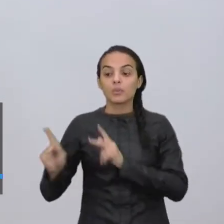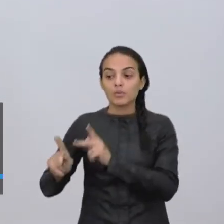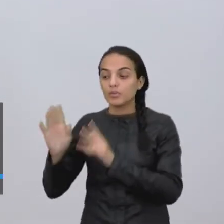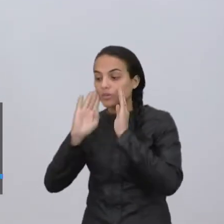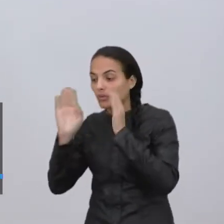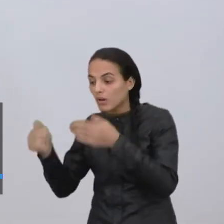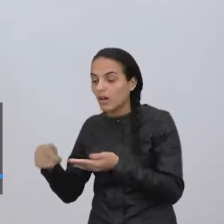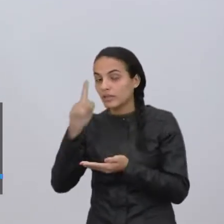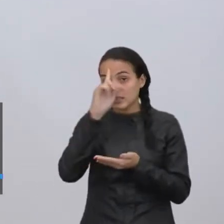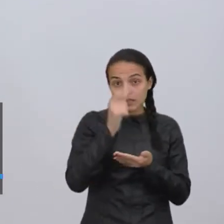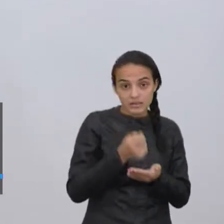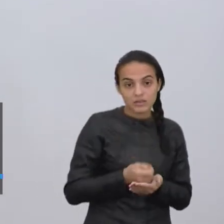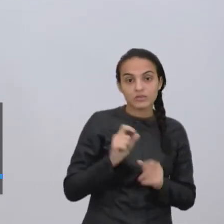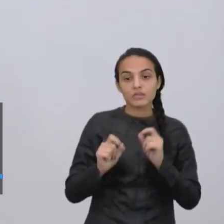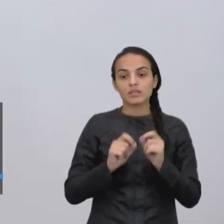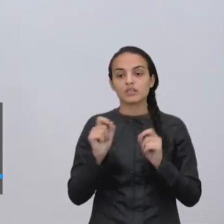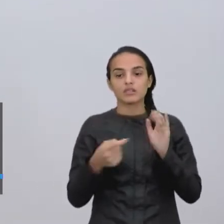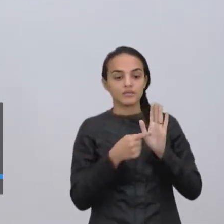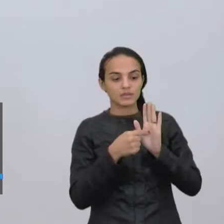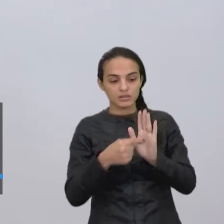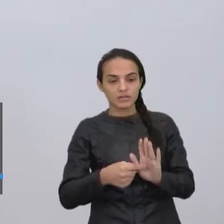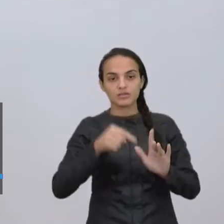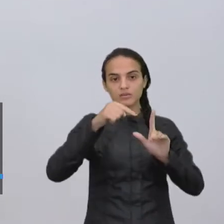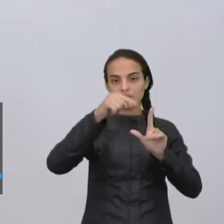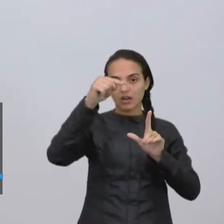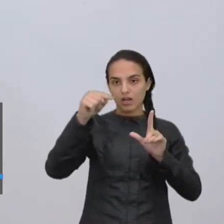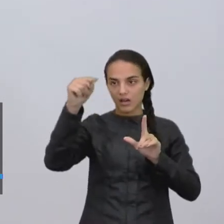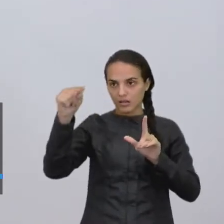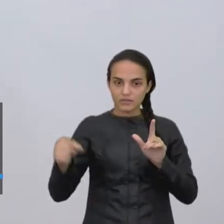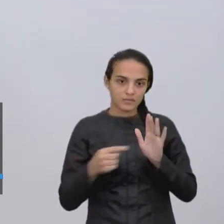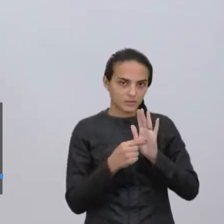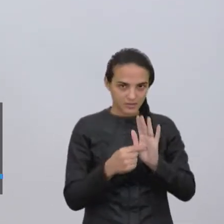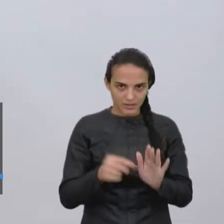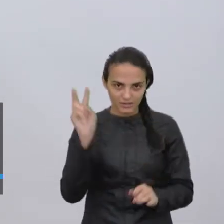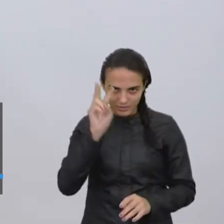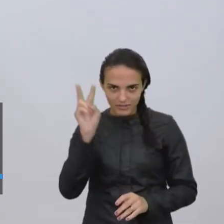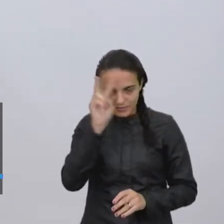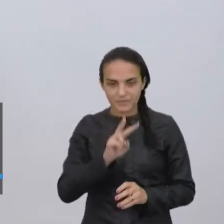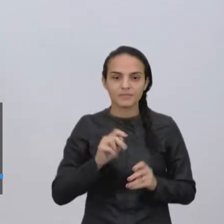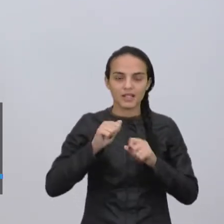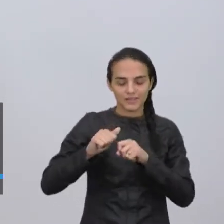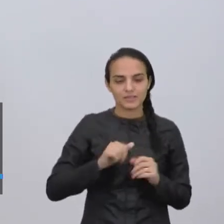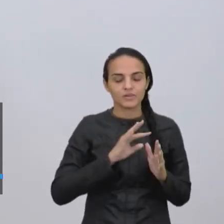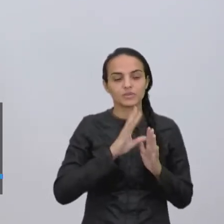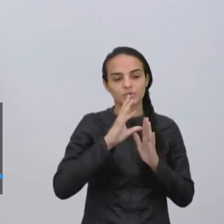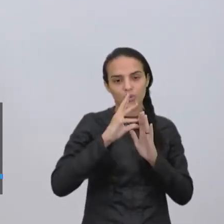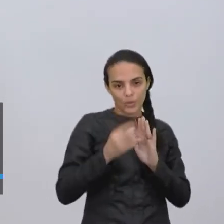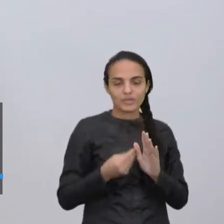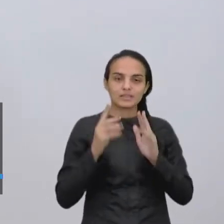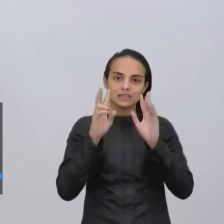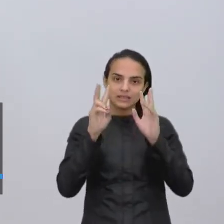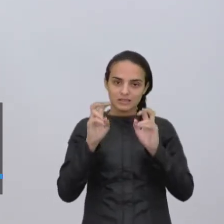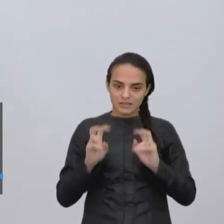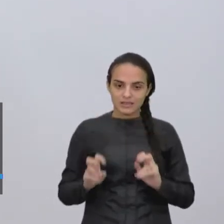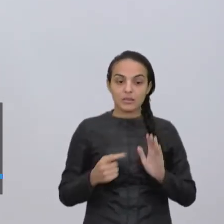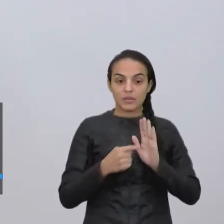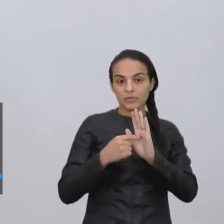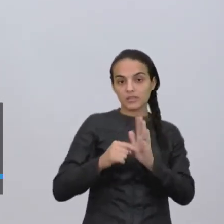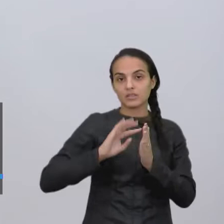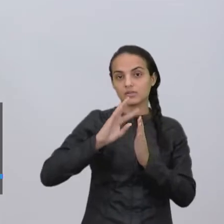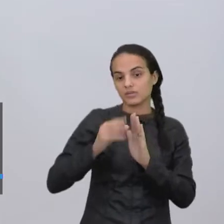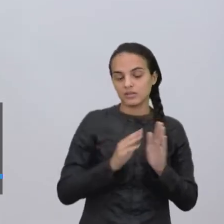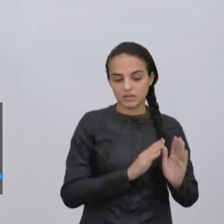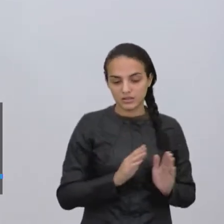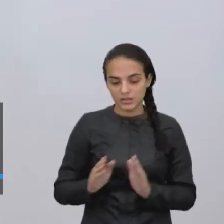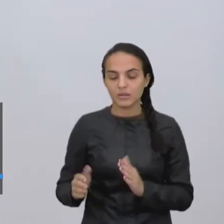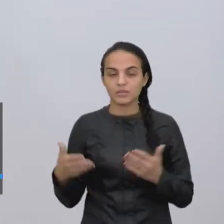tomada de decisão. Aí ele apresentou gráficos para ilustrar. Lembra disso? Ele fez toda essa parte para ilustrar todas as etapas. E